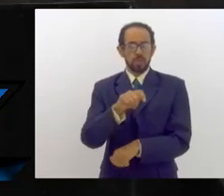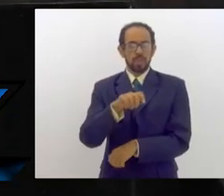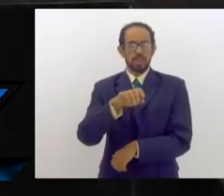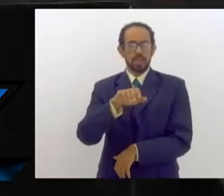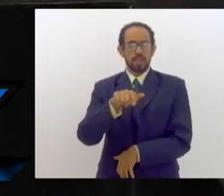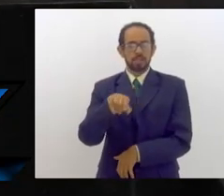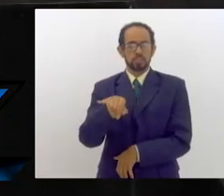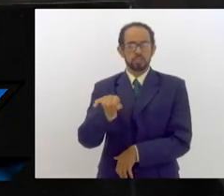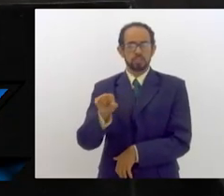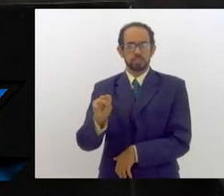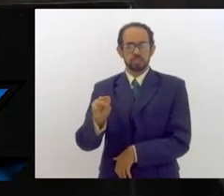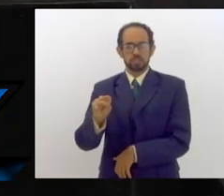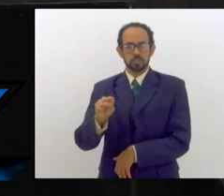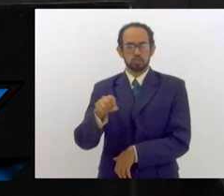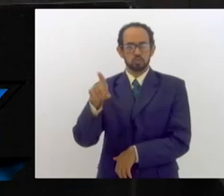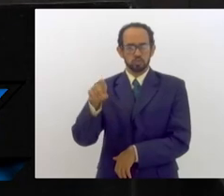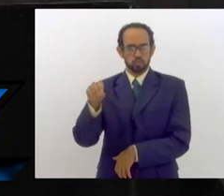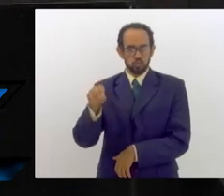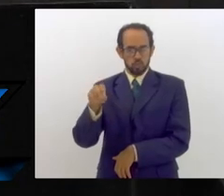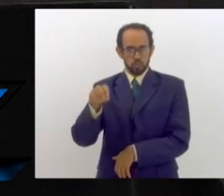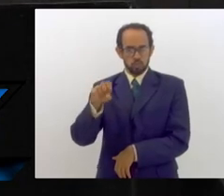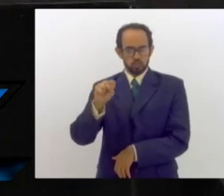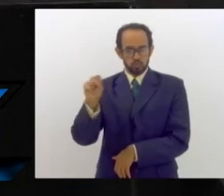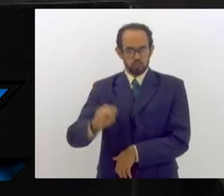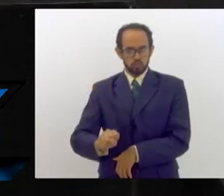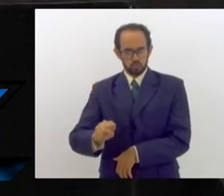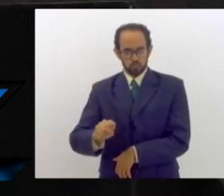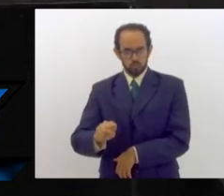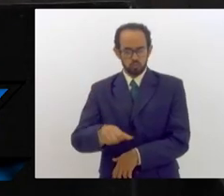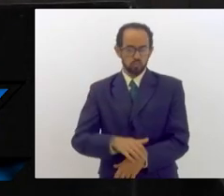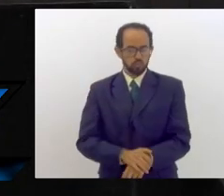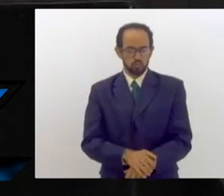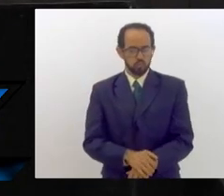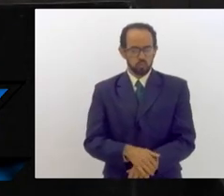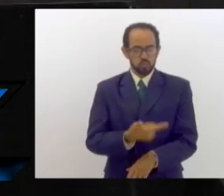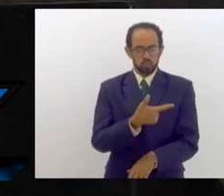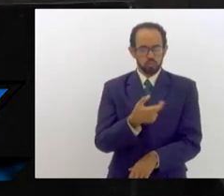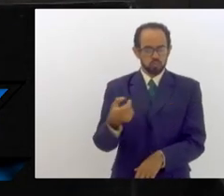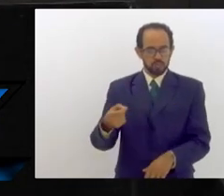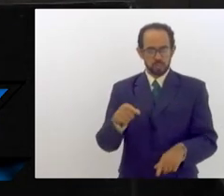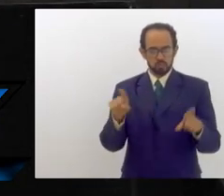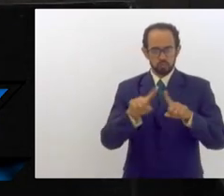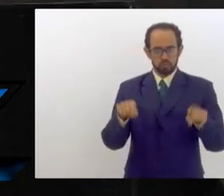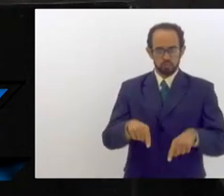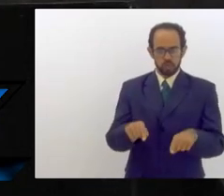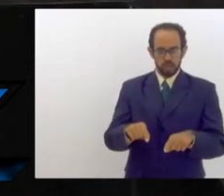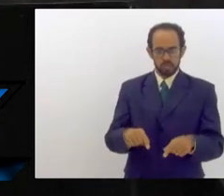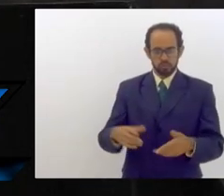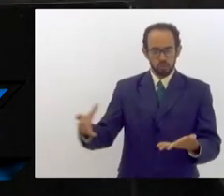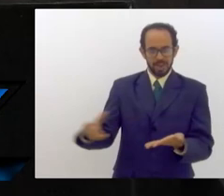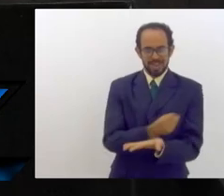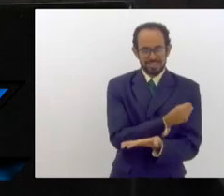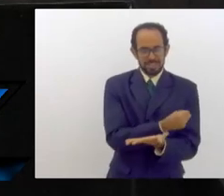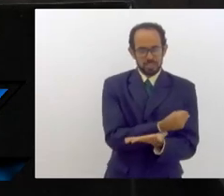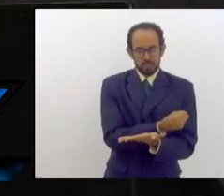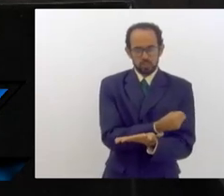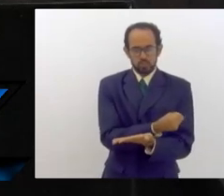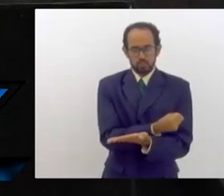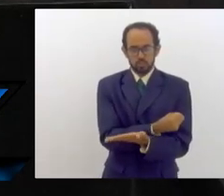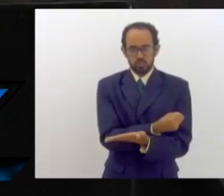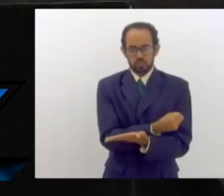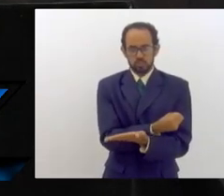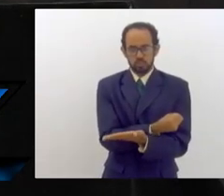Sul onde 200 Trabalhadores foram resgatados de um